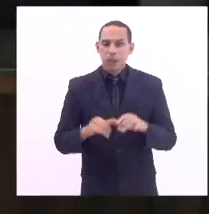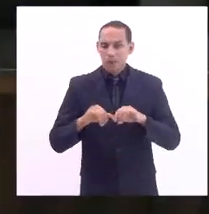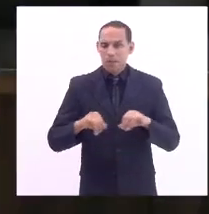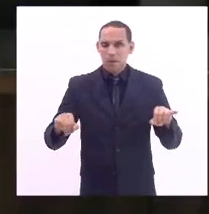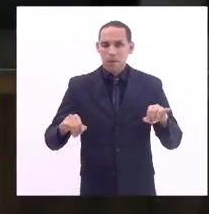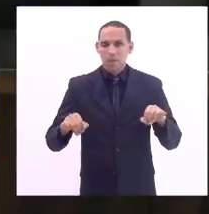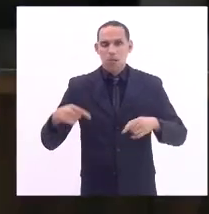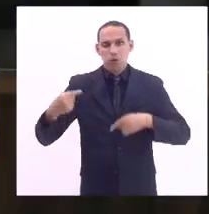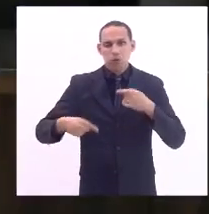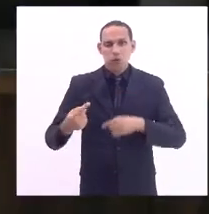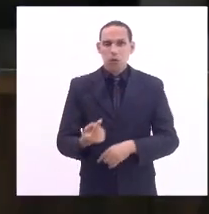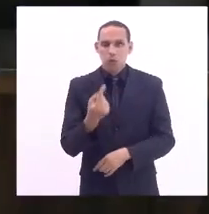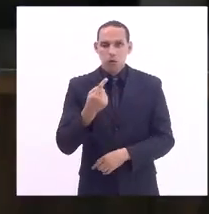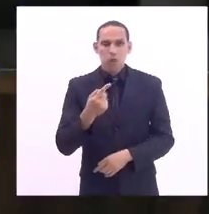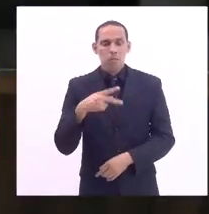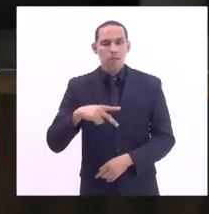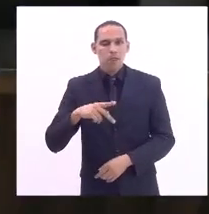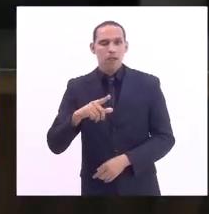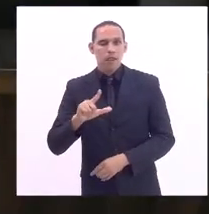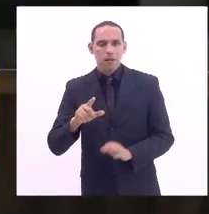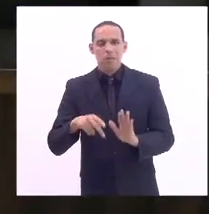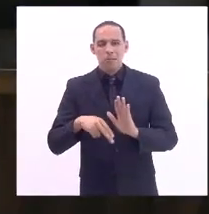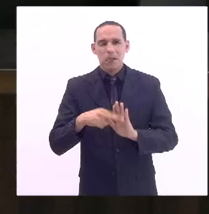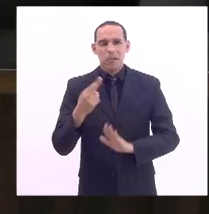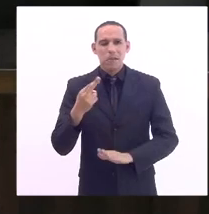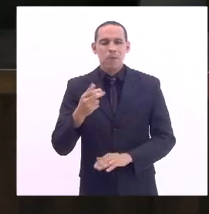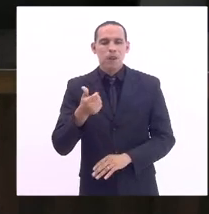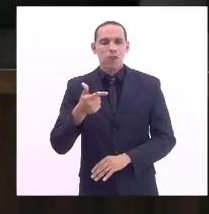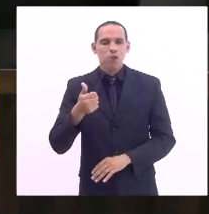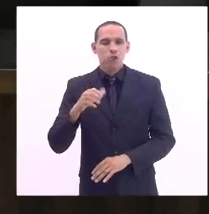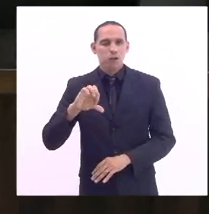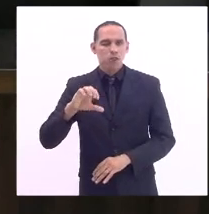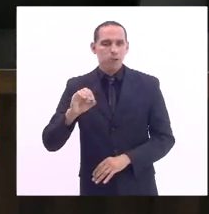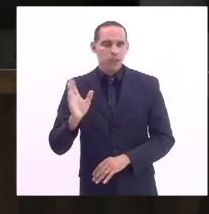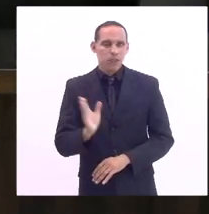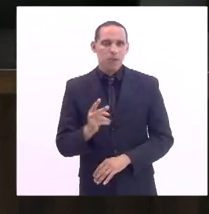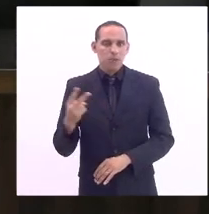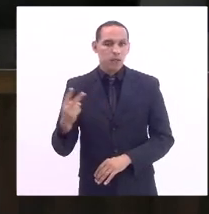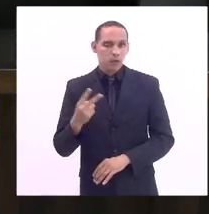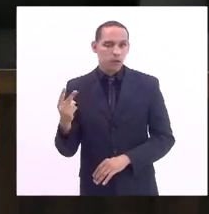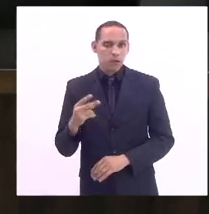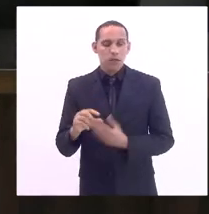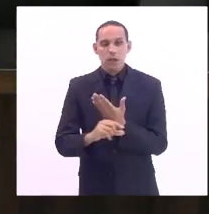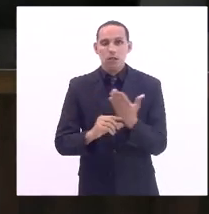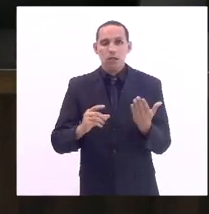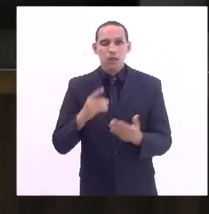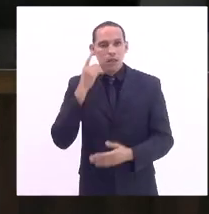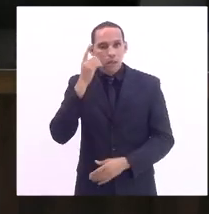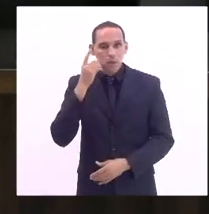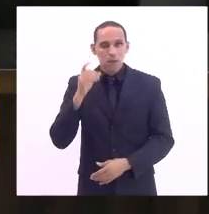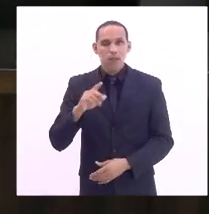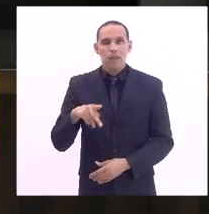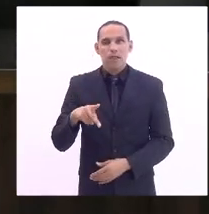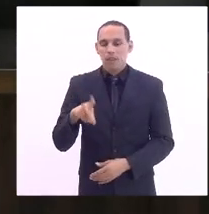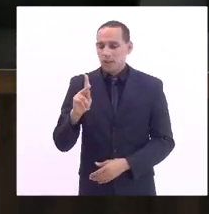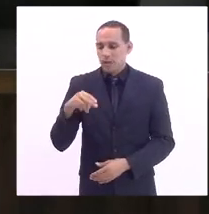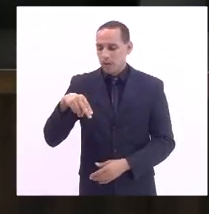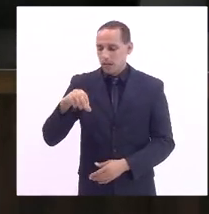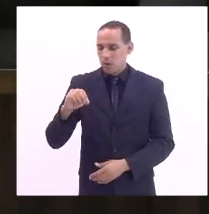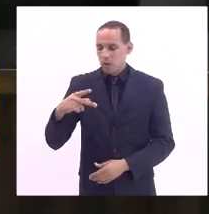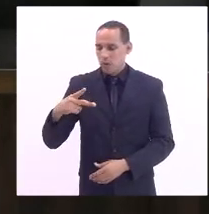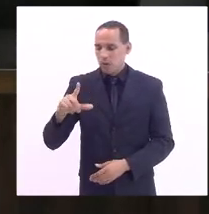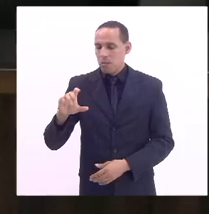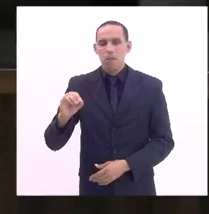Anuncio em discussão única projeto de resolução 1290, de 22, de autoria dos deputados Alexandre Knoploch e